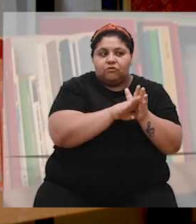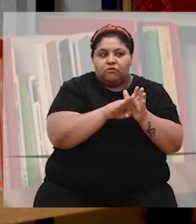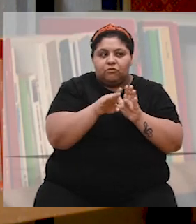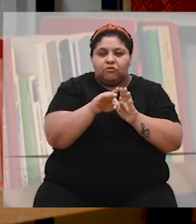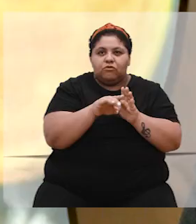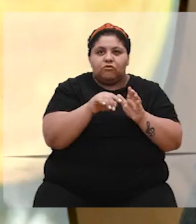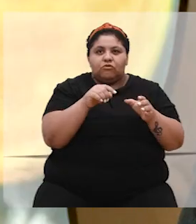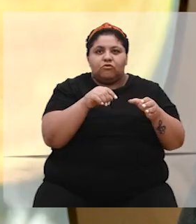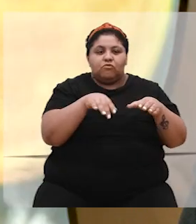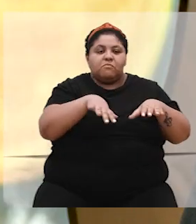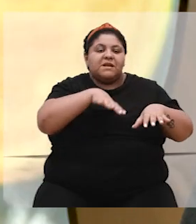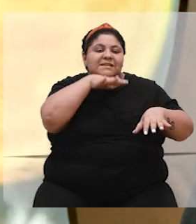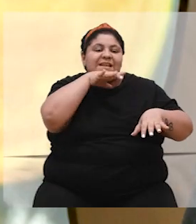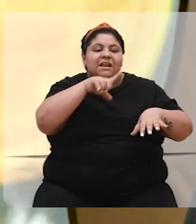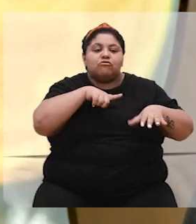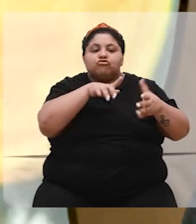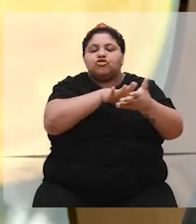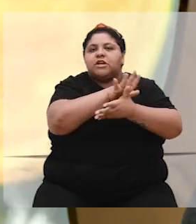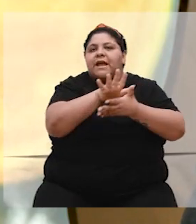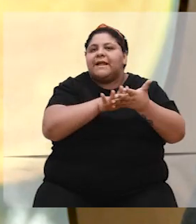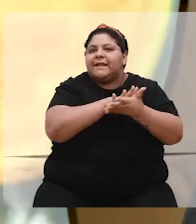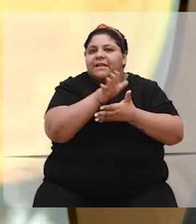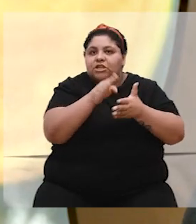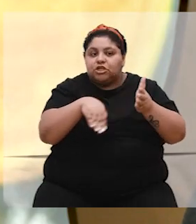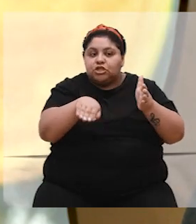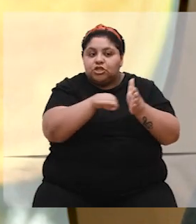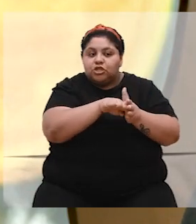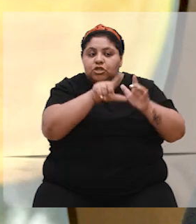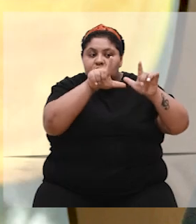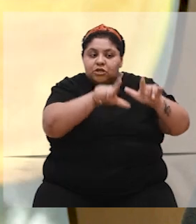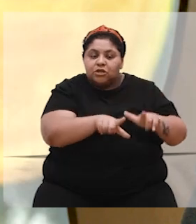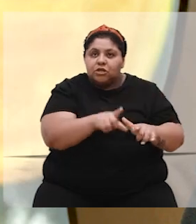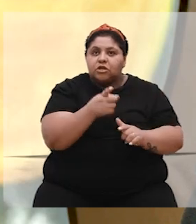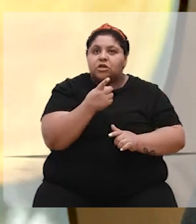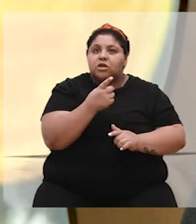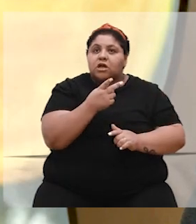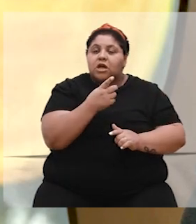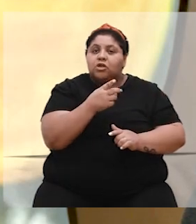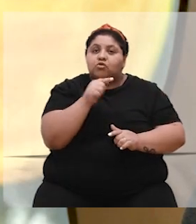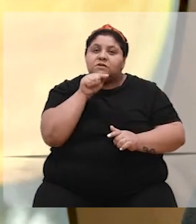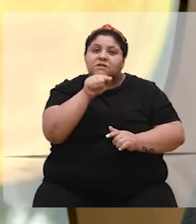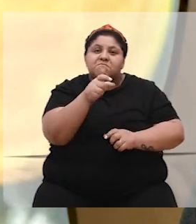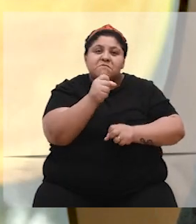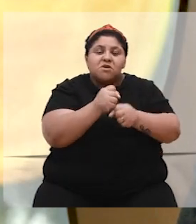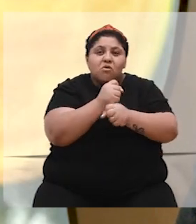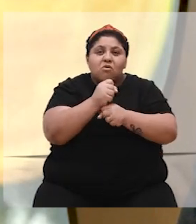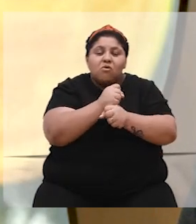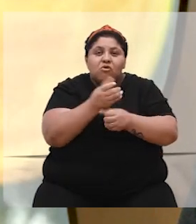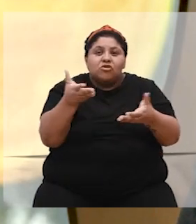elas não chegaram numa terra incógnita, chegaram num lugar que há 12 mil anos já